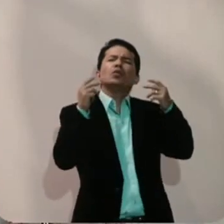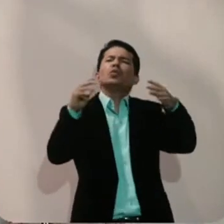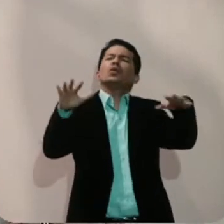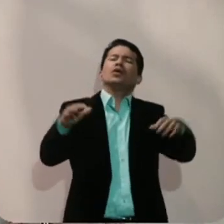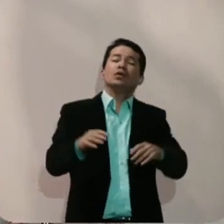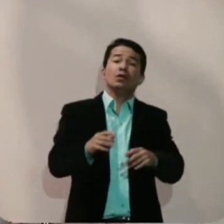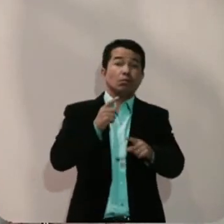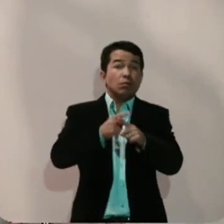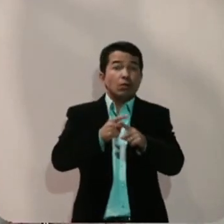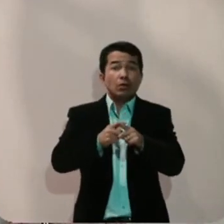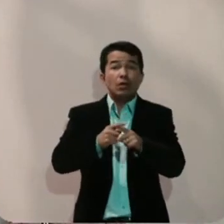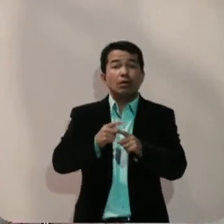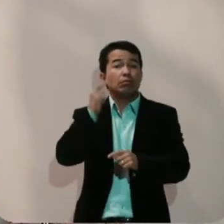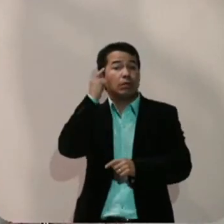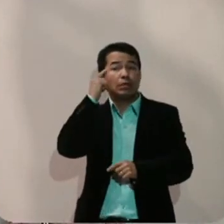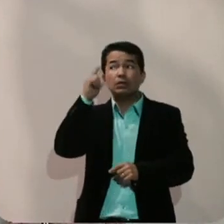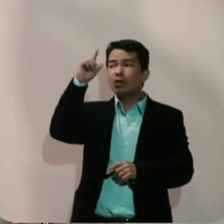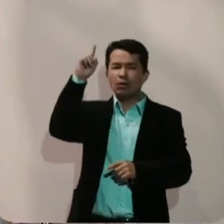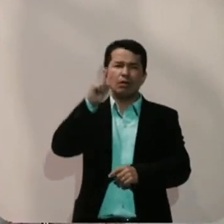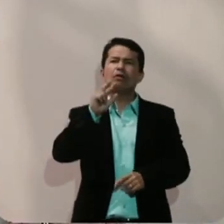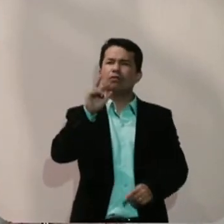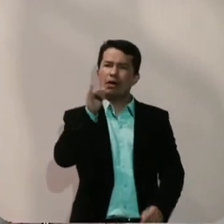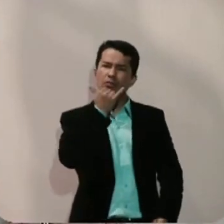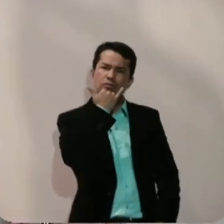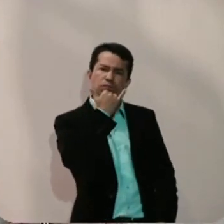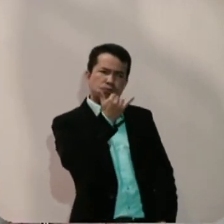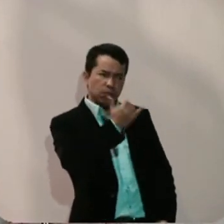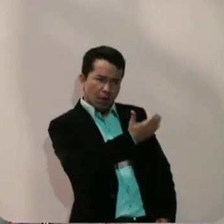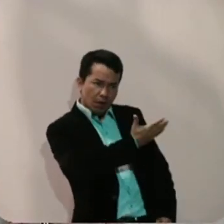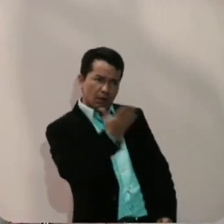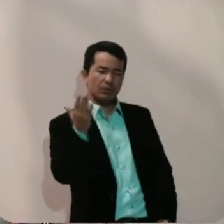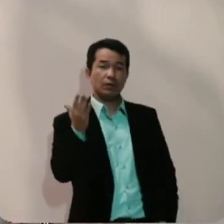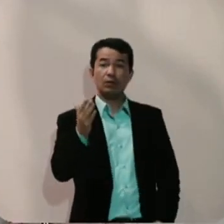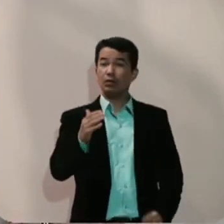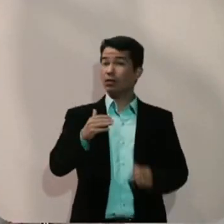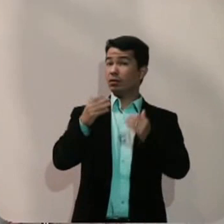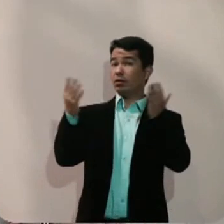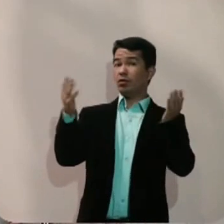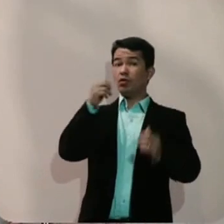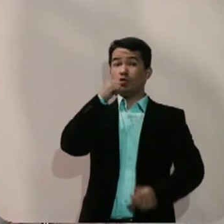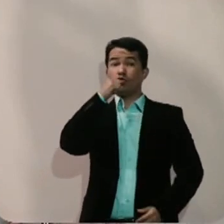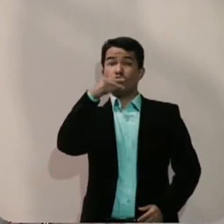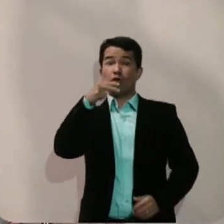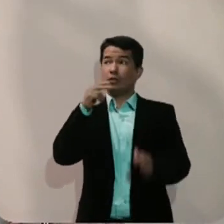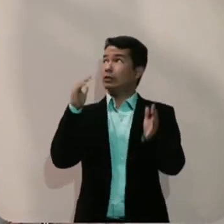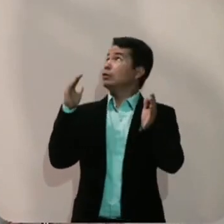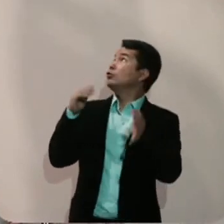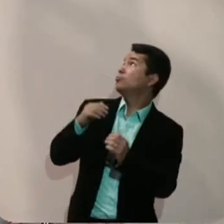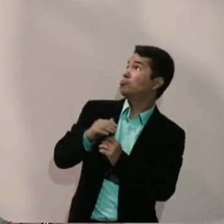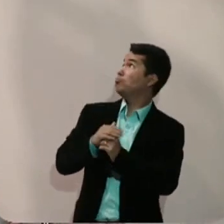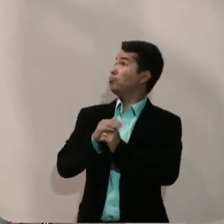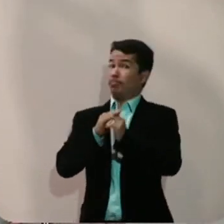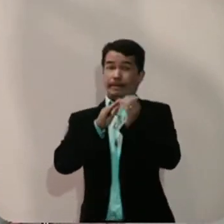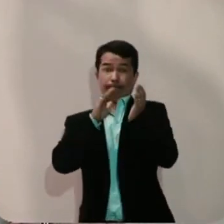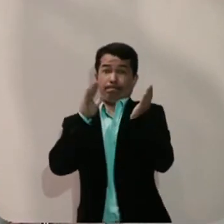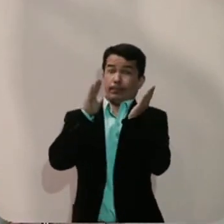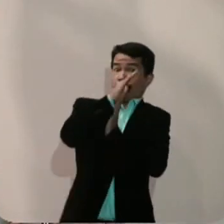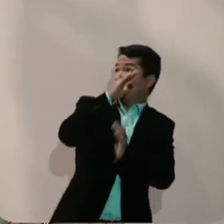jeito nenhum em Nínive. E então ele começou a fugir da vontade de Deus. E é interessante